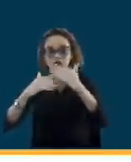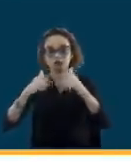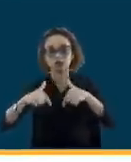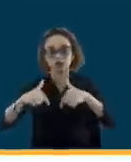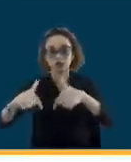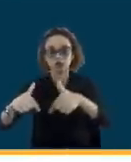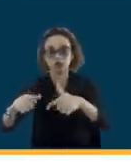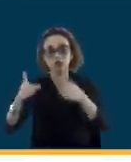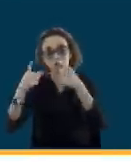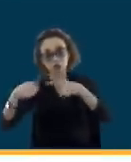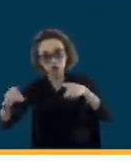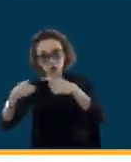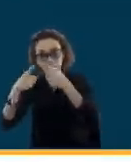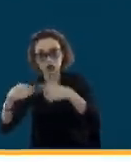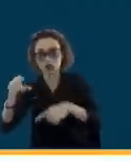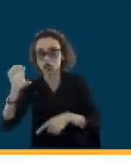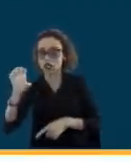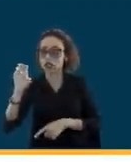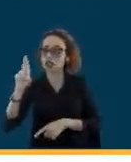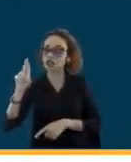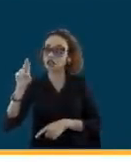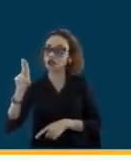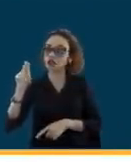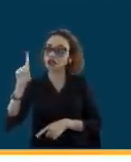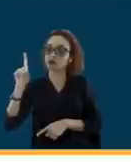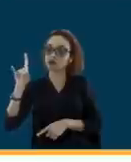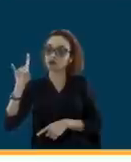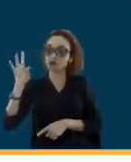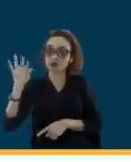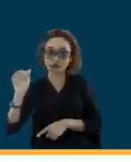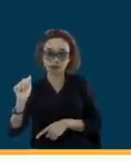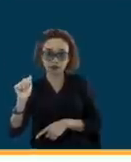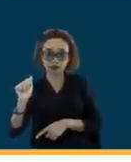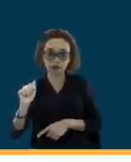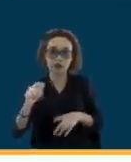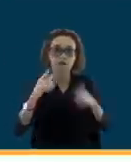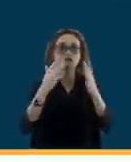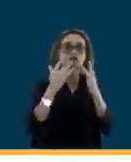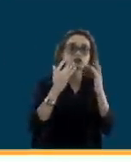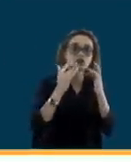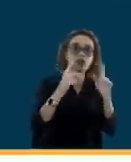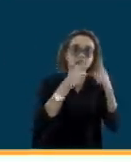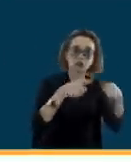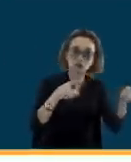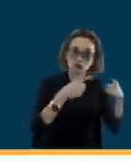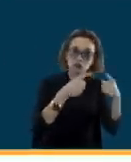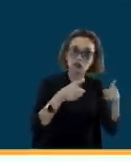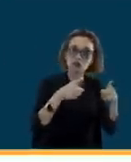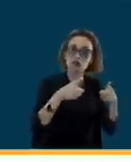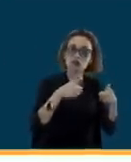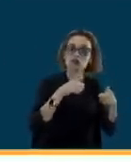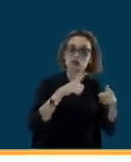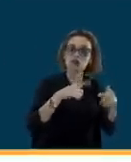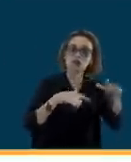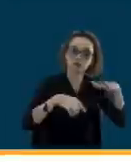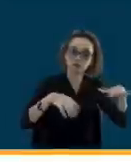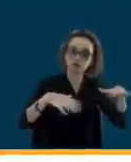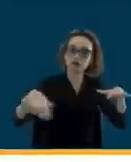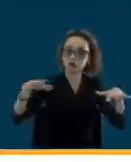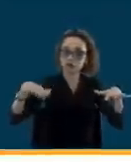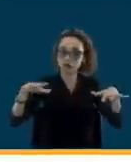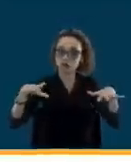erudita tem espaço, um teatro de musical tem espaço, trabalhos de